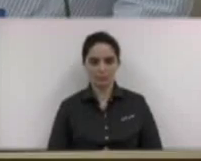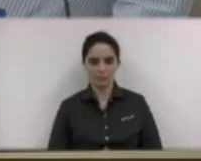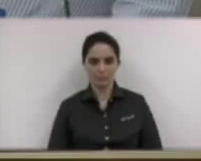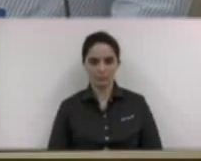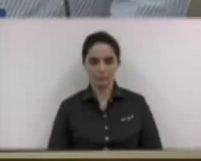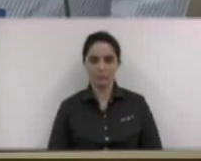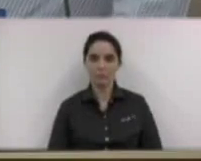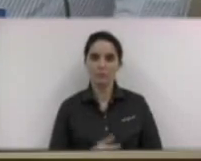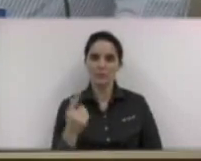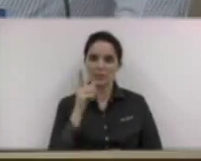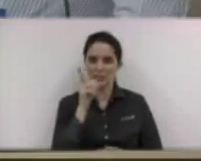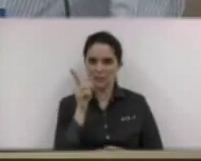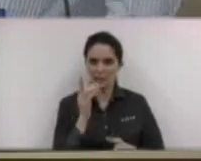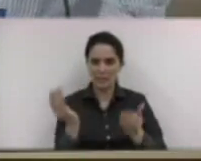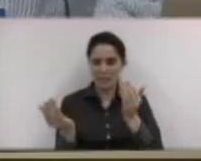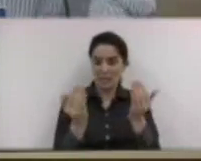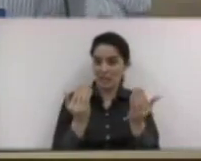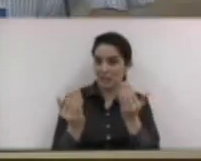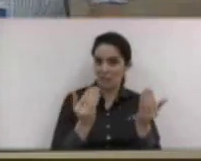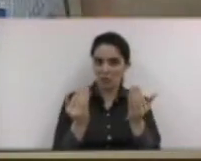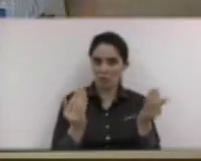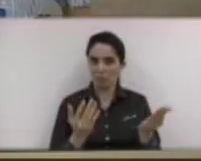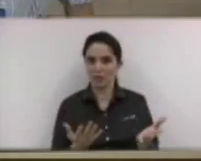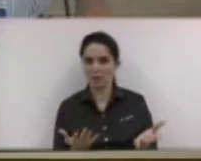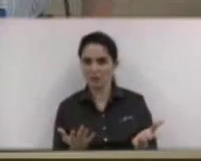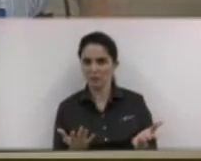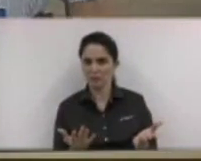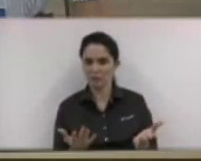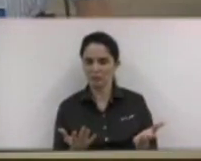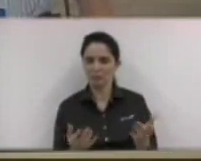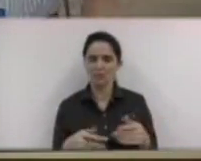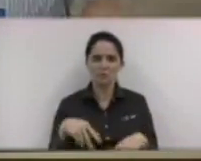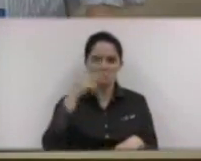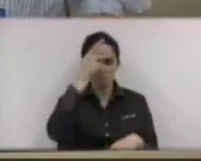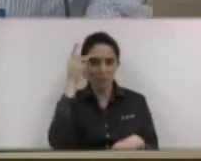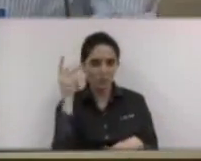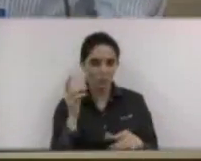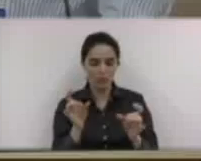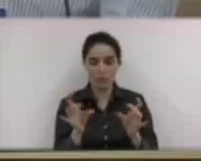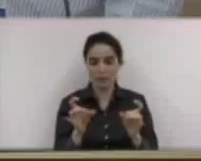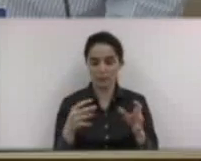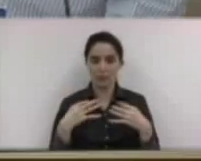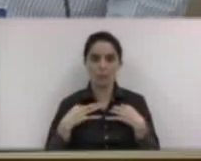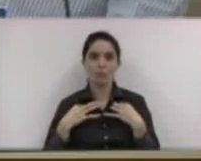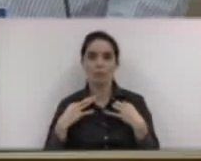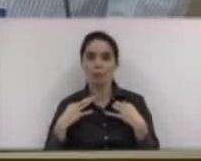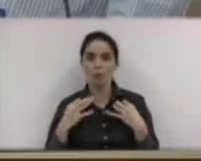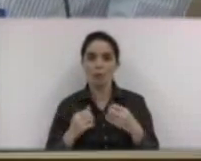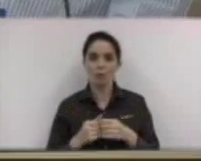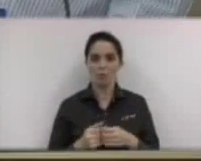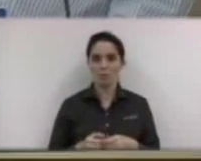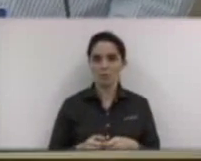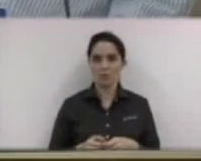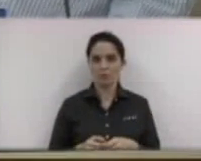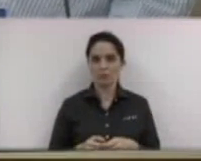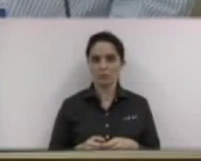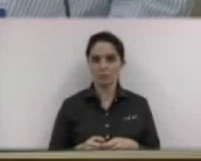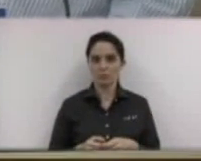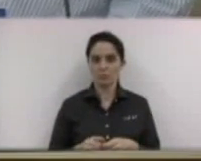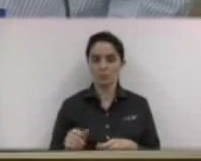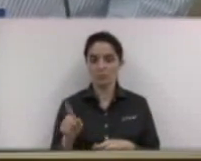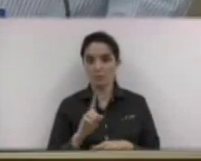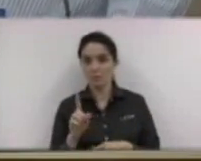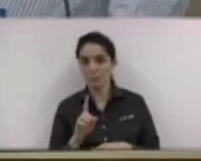lado de quem vende roupa, dos comerciantes que vendem peças de vestuário, ela está no